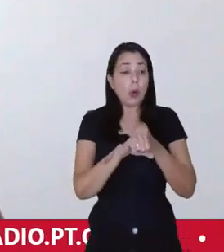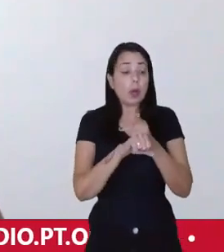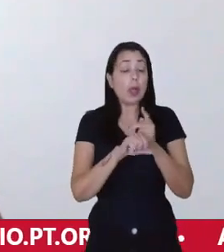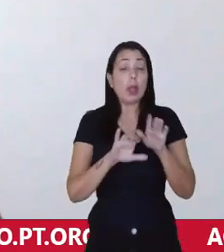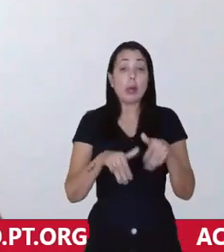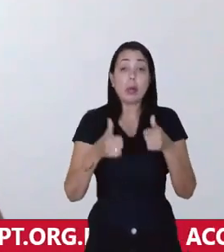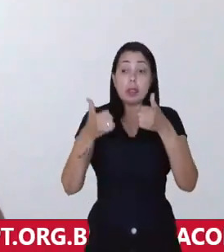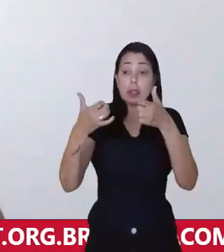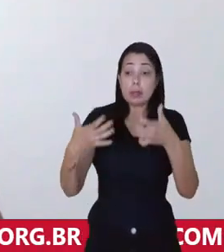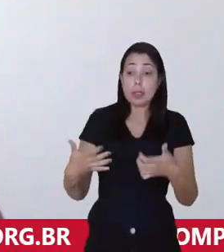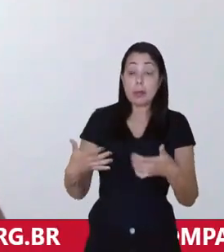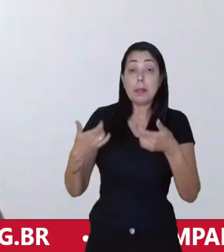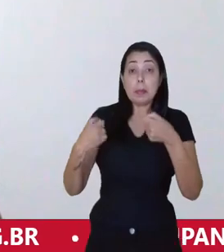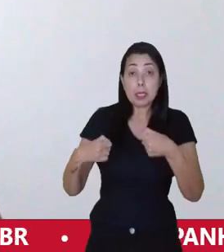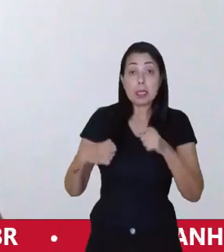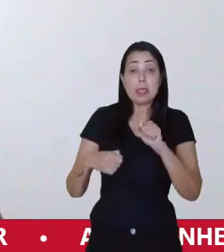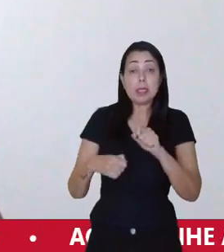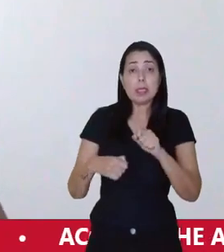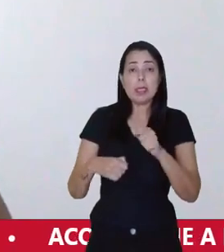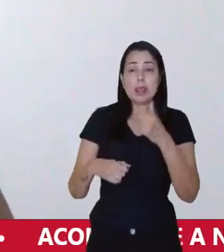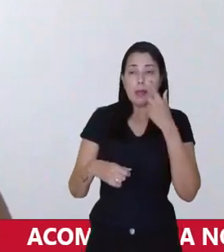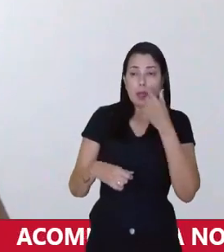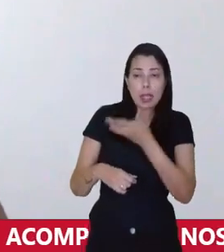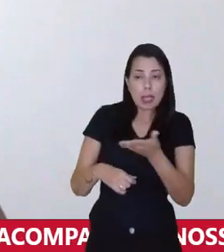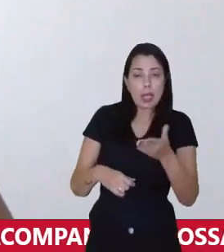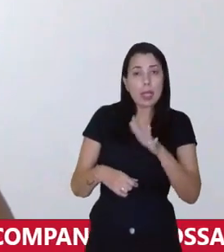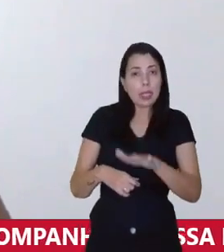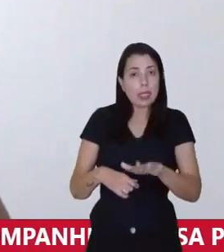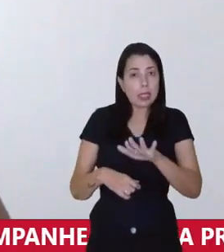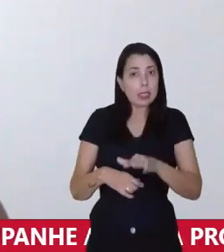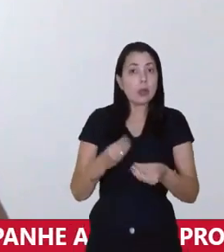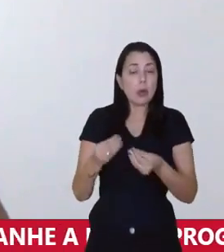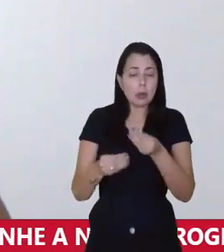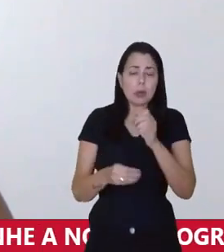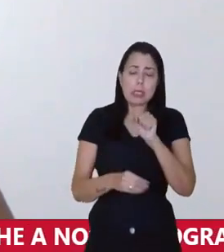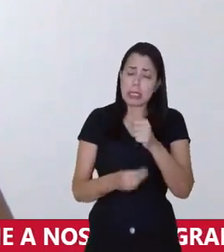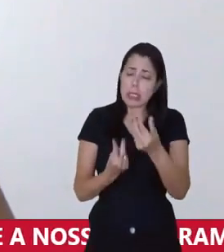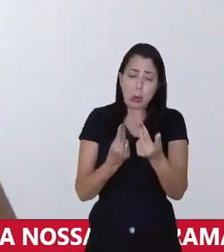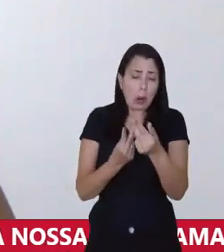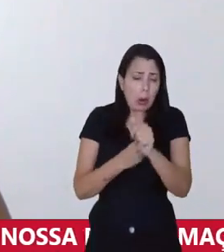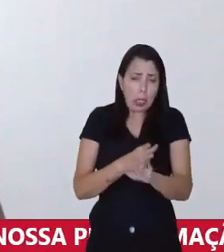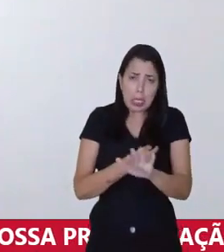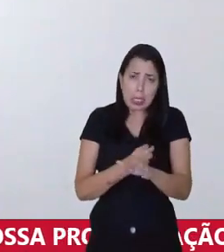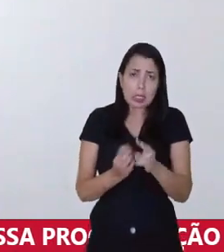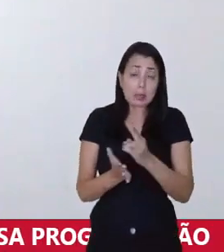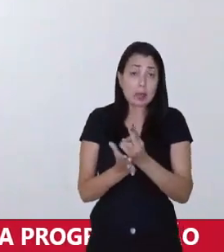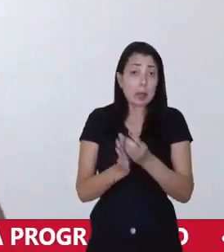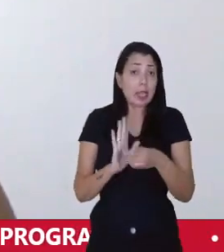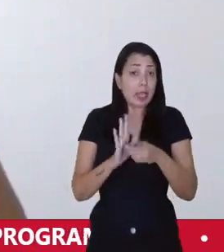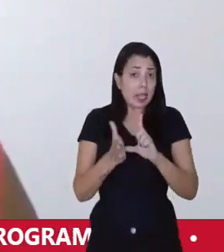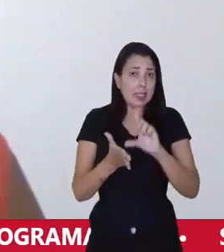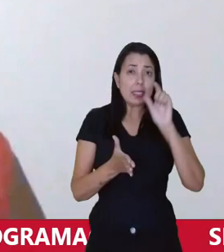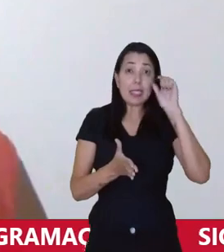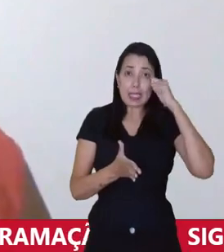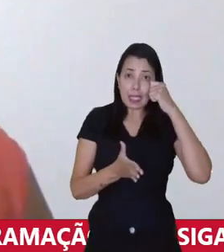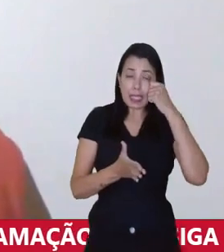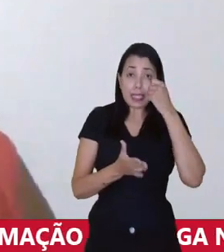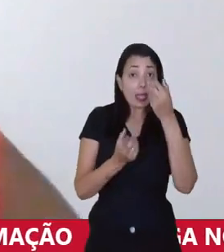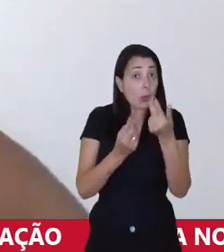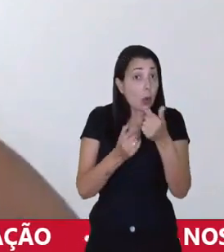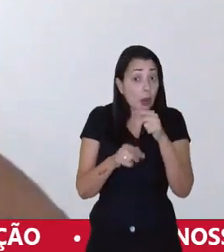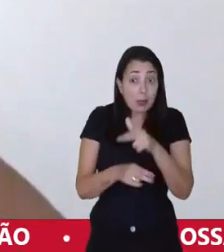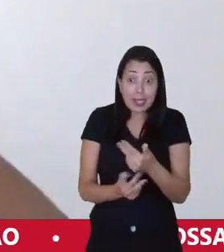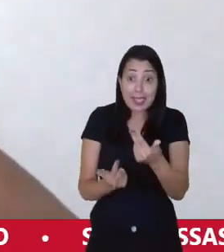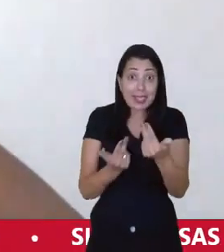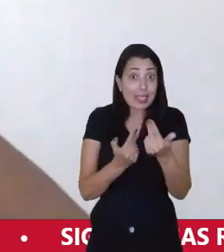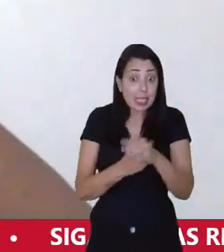digo que nós precisamos considerar as crianças como crianças, né? As crianças, antes de serem negras, elas são crianças.